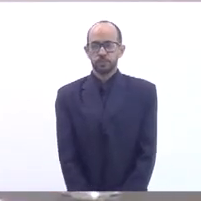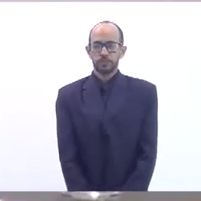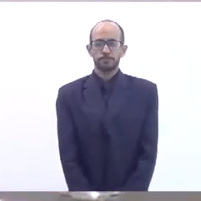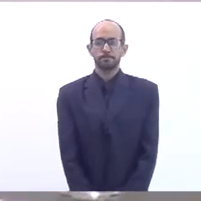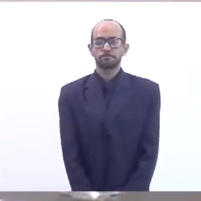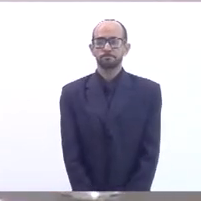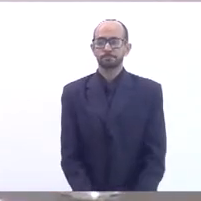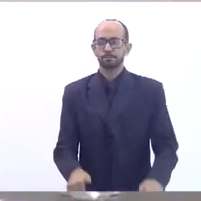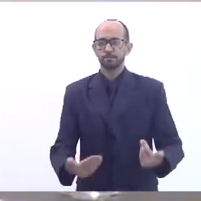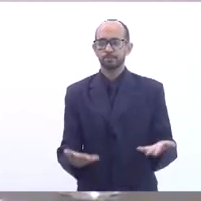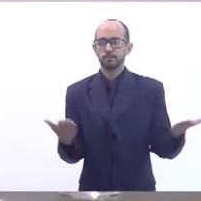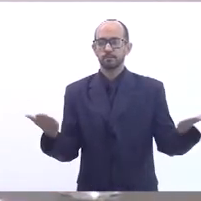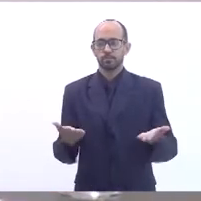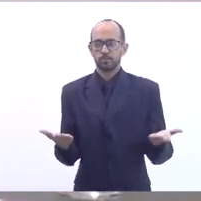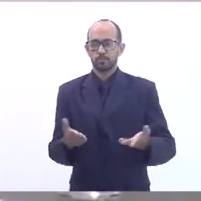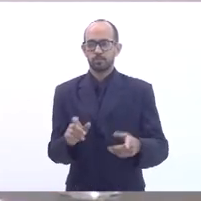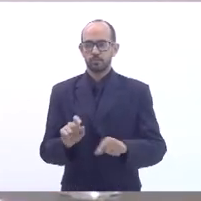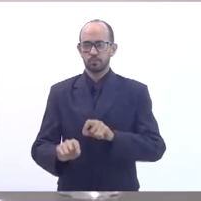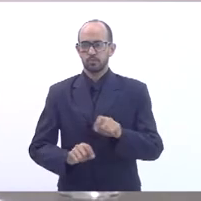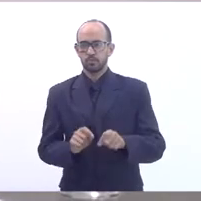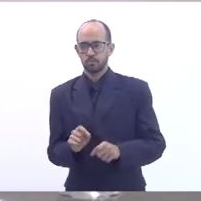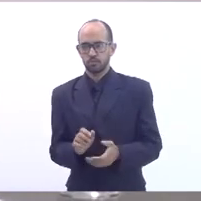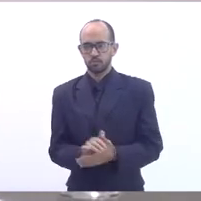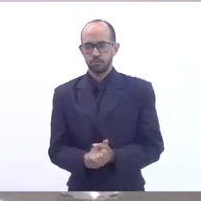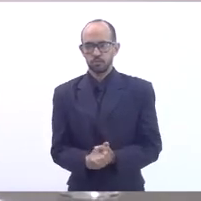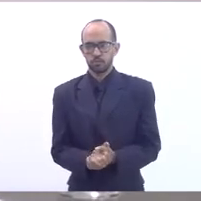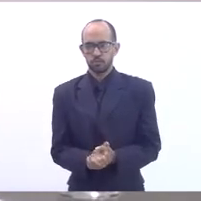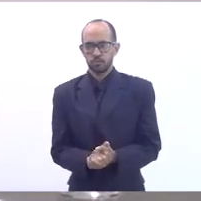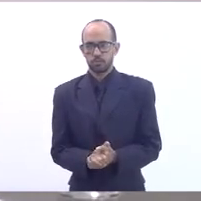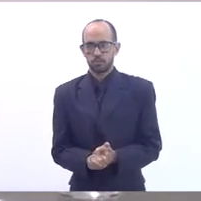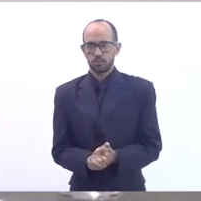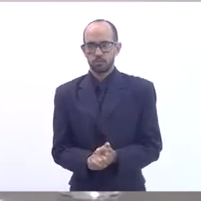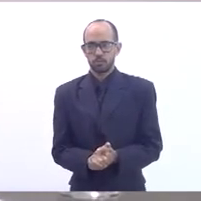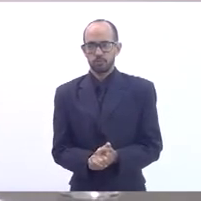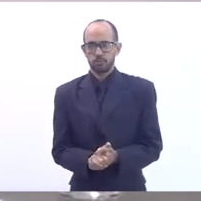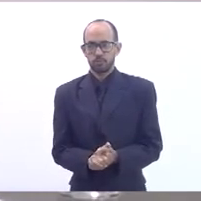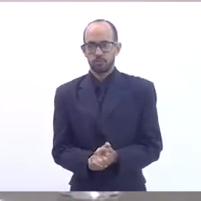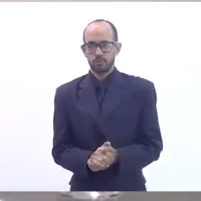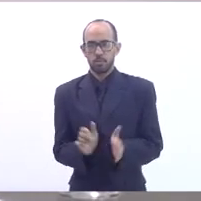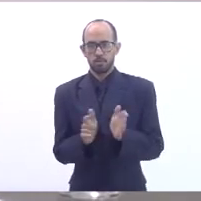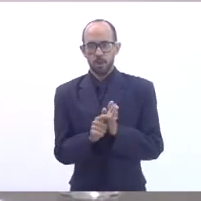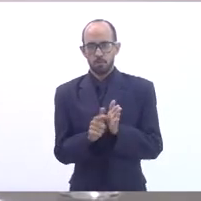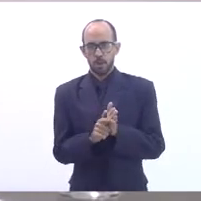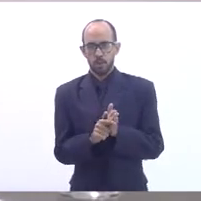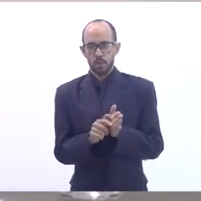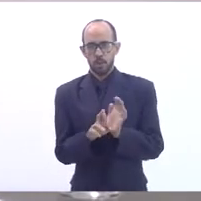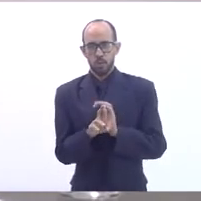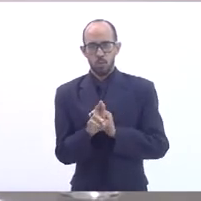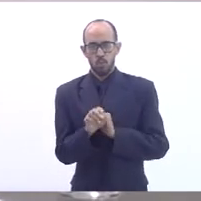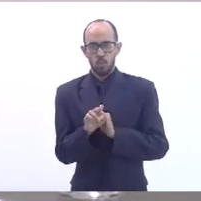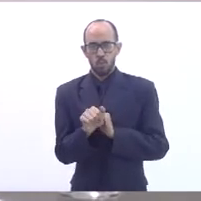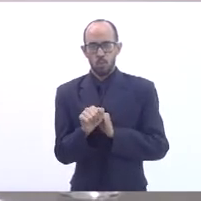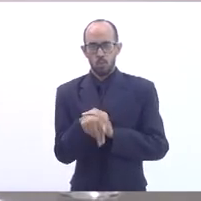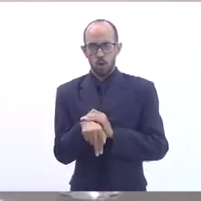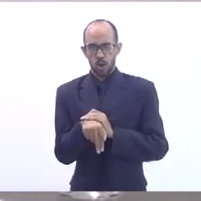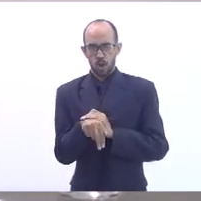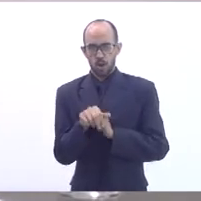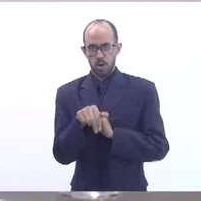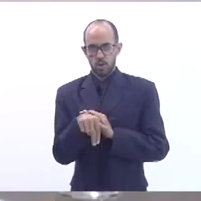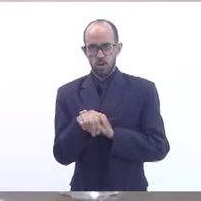é o tá aqui que eu já tinha avisado Rua Nogueira Rua Nogueira